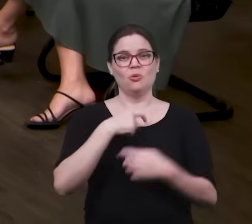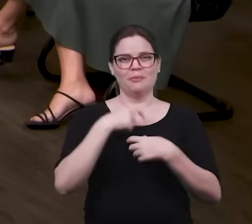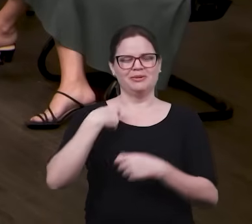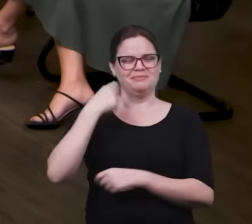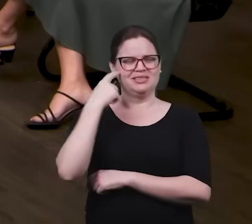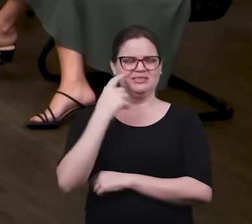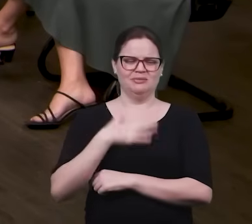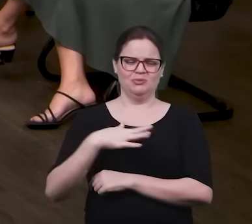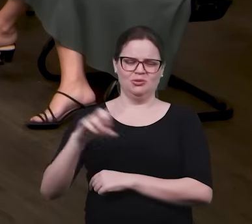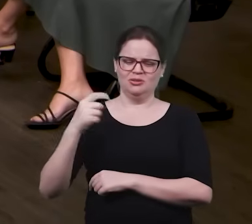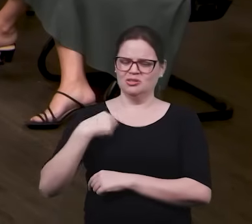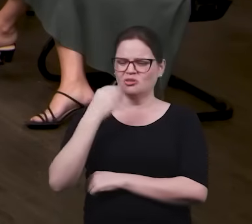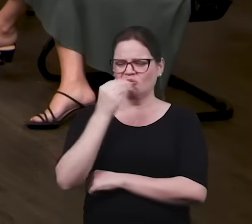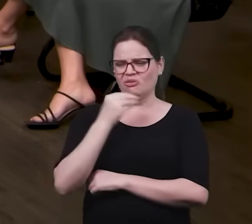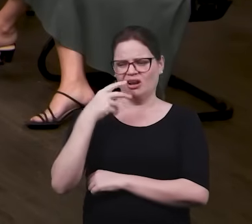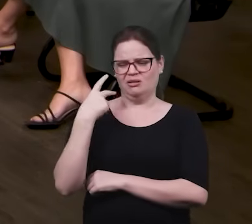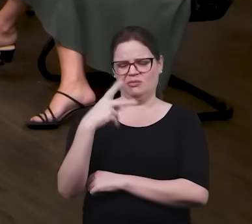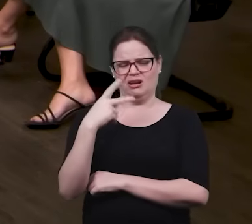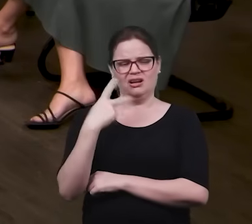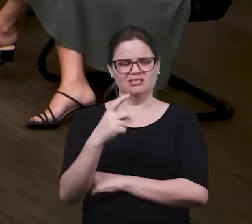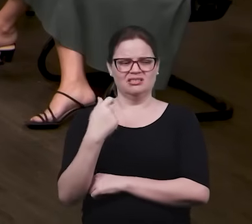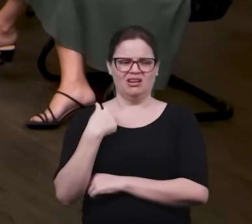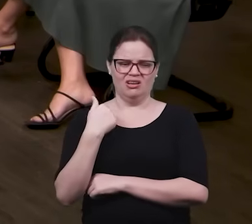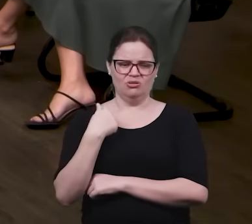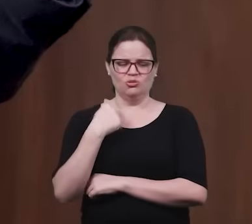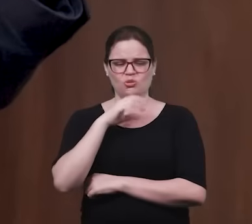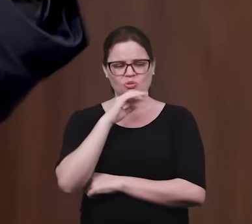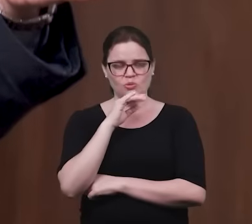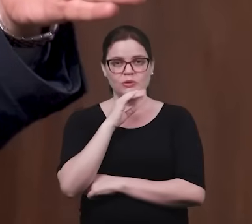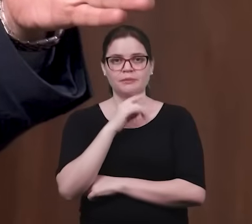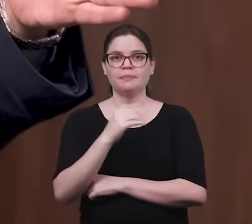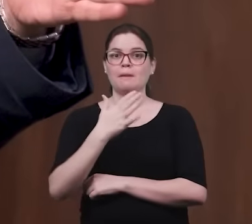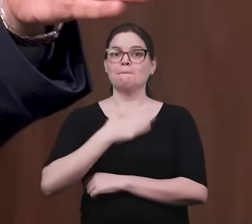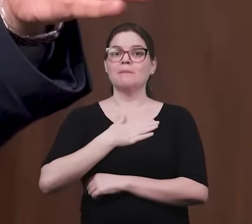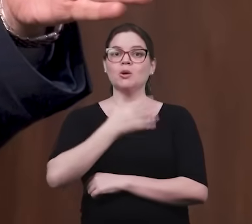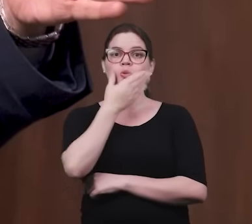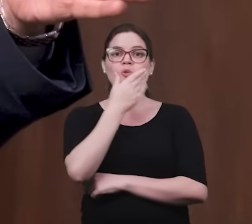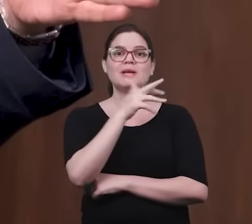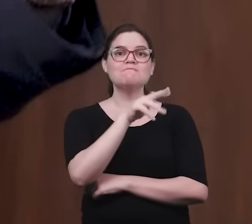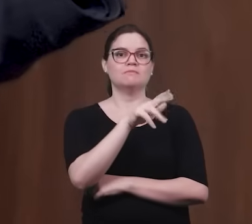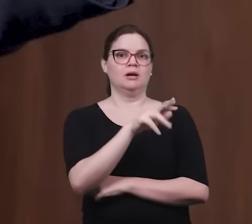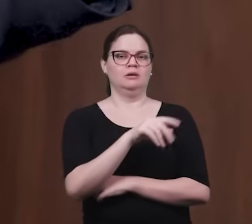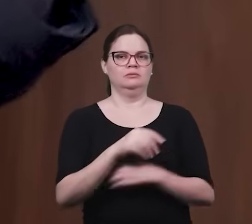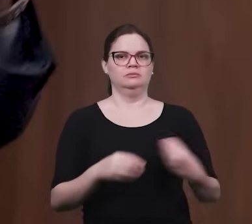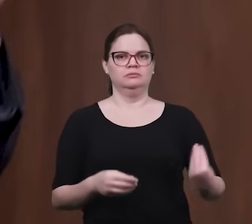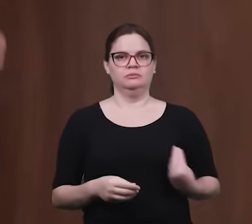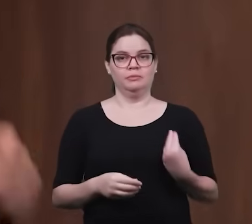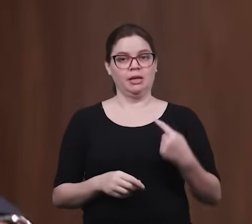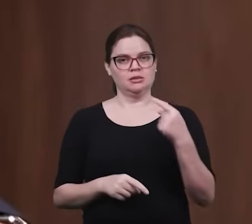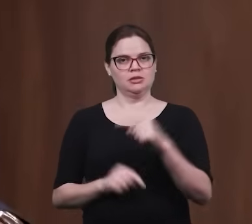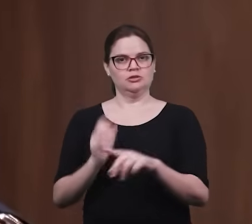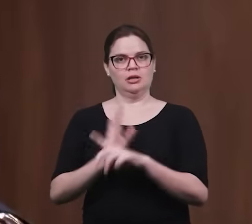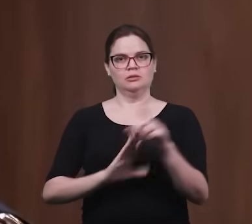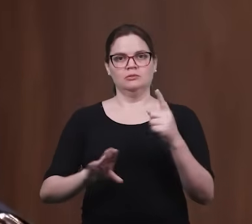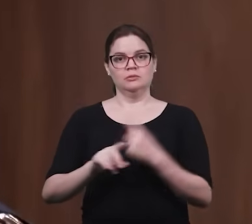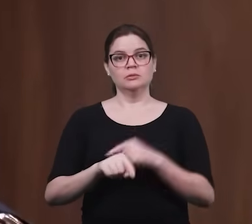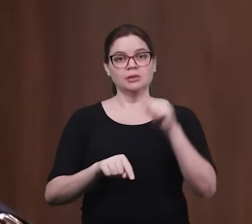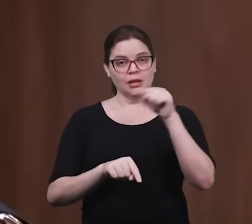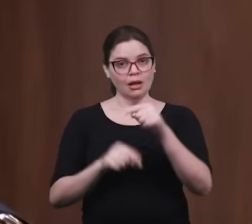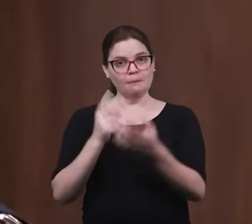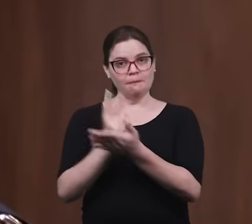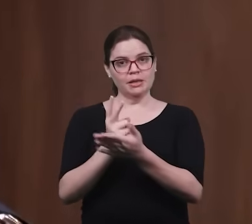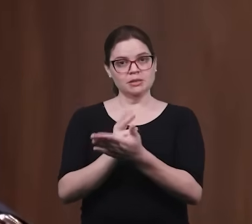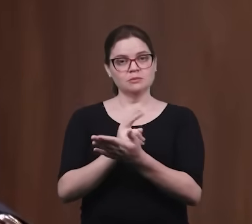tão fraca a mensagem. Meu irmão estava presente, saiu dali convertido. Glória a